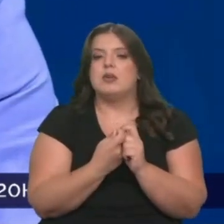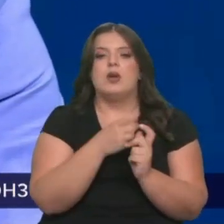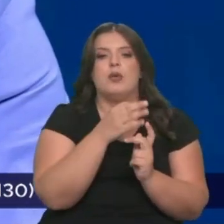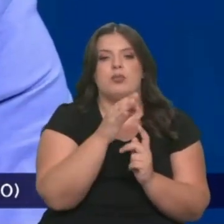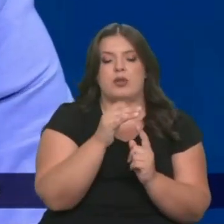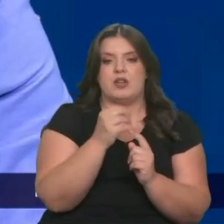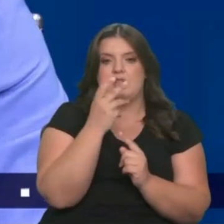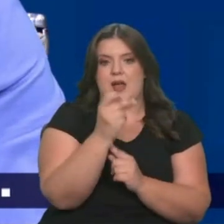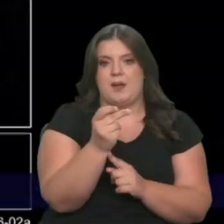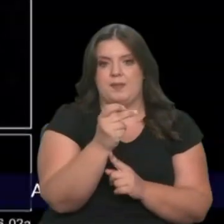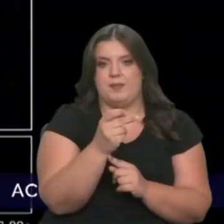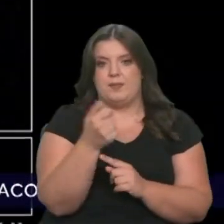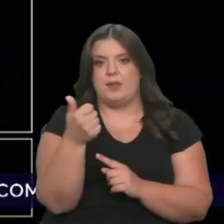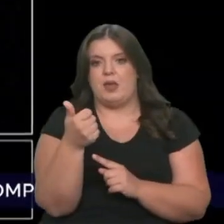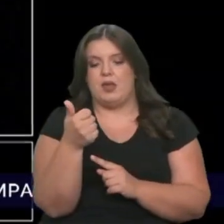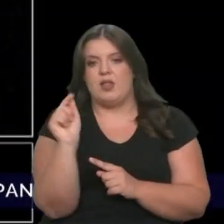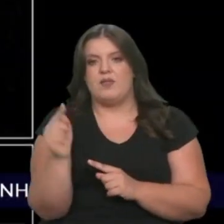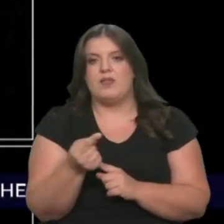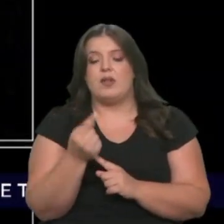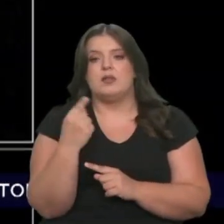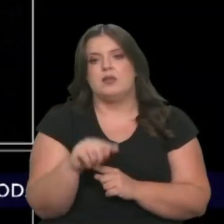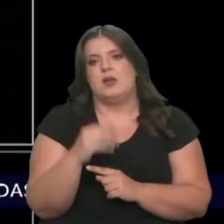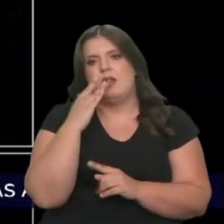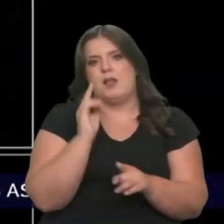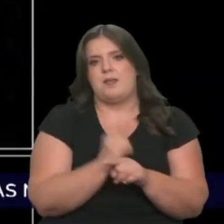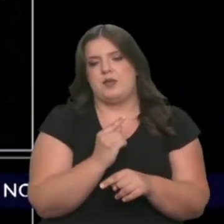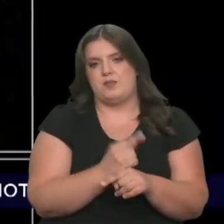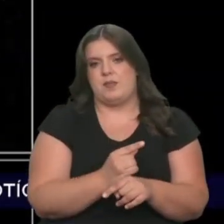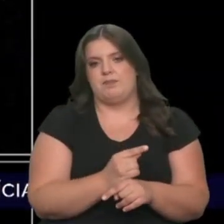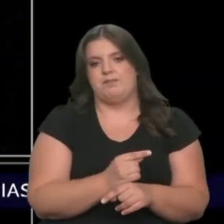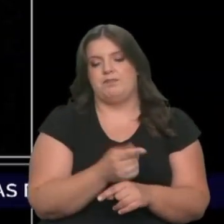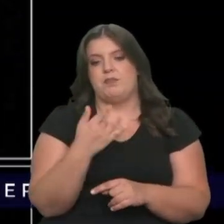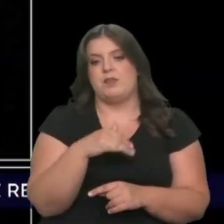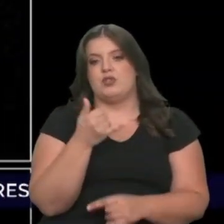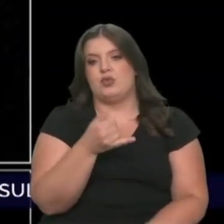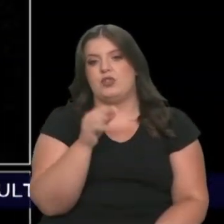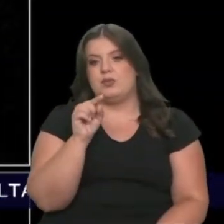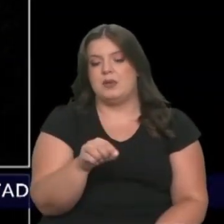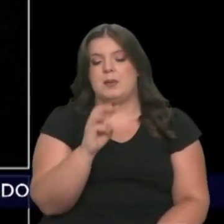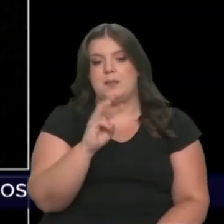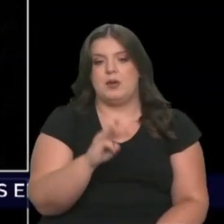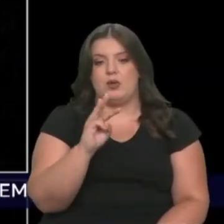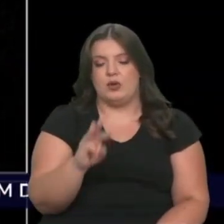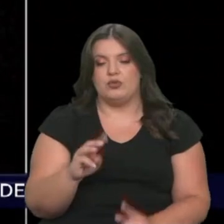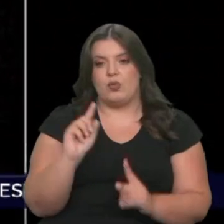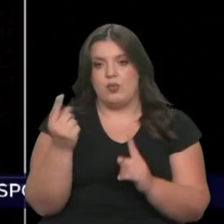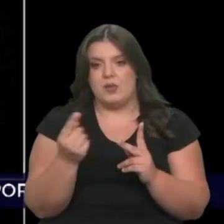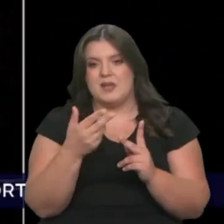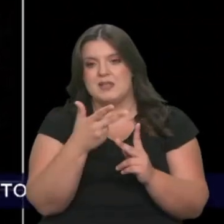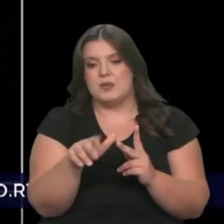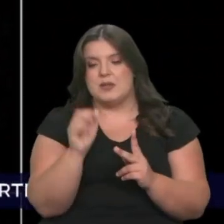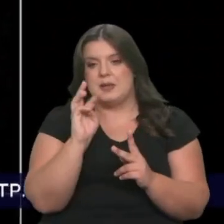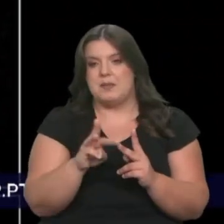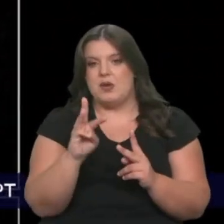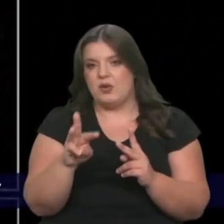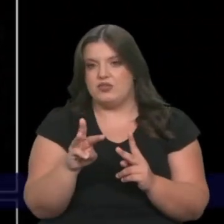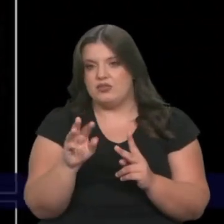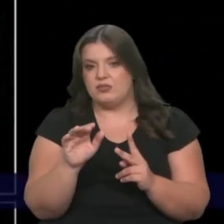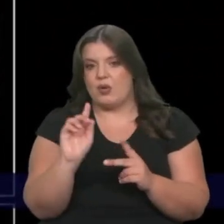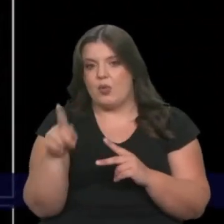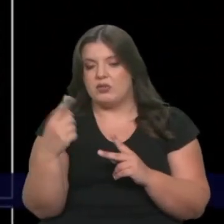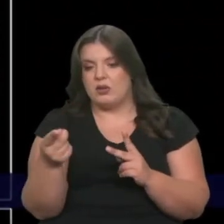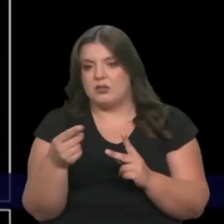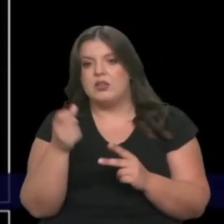A, nossa estrela polar, e Polaris B deveriam ter a mesma idade. Mas 2 mil milhões de anos uma, 50 milhões de anos a outra? Qual é que é a